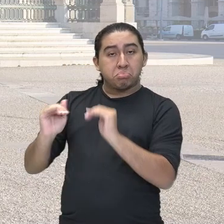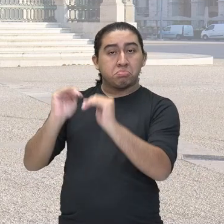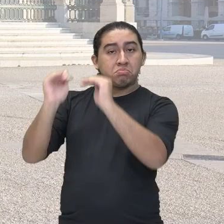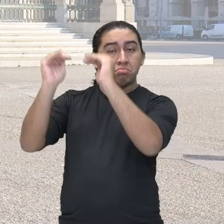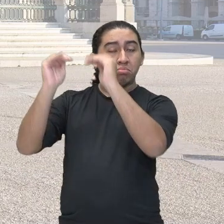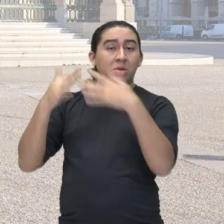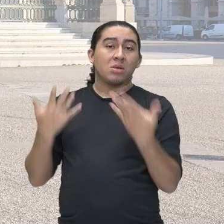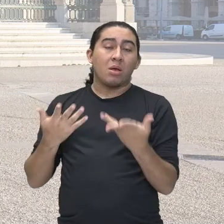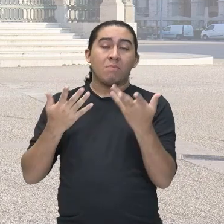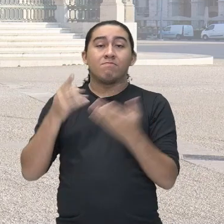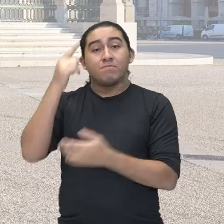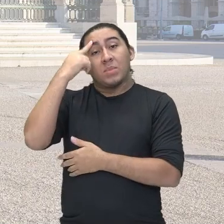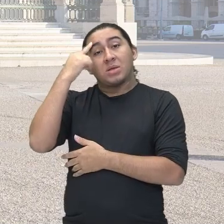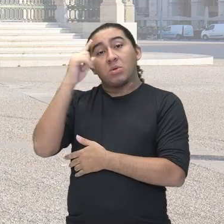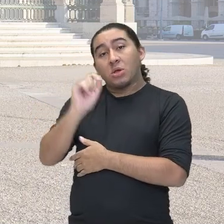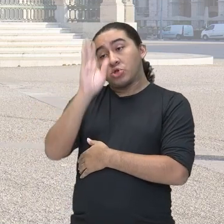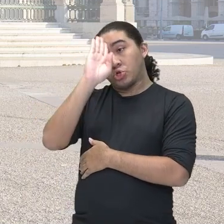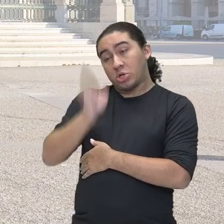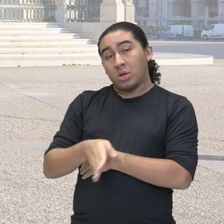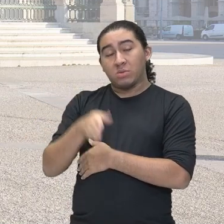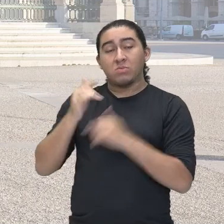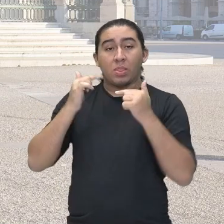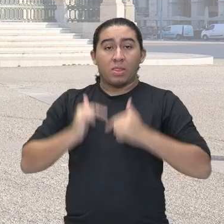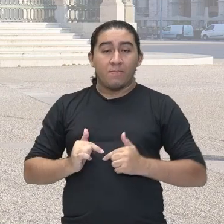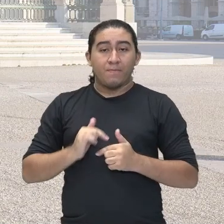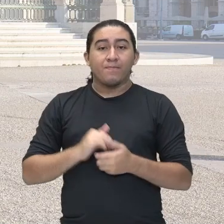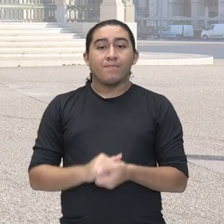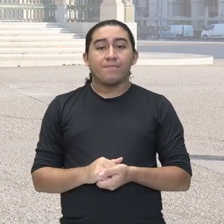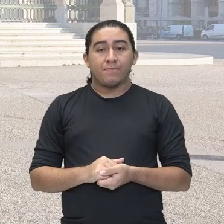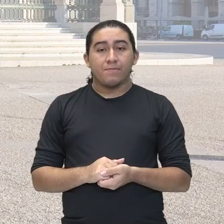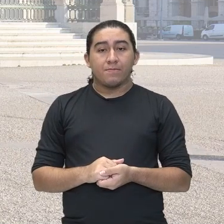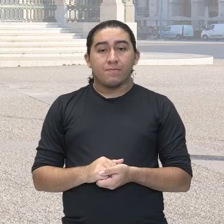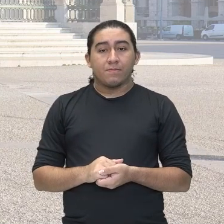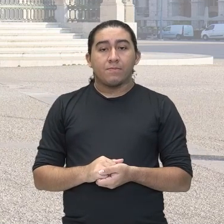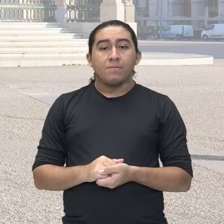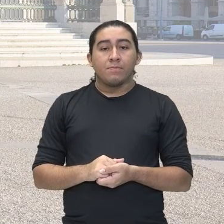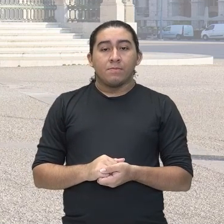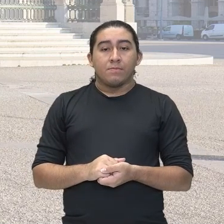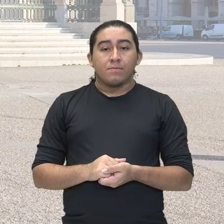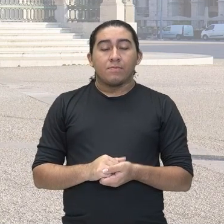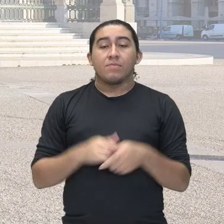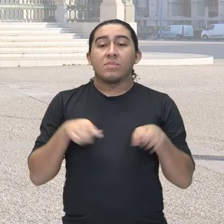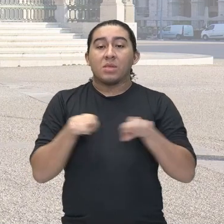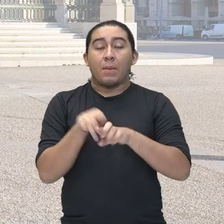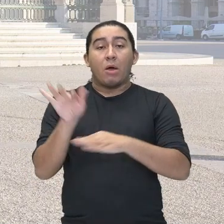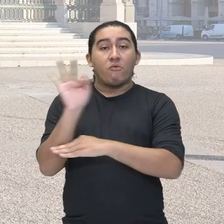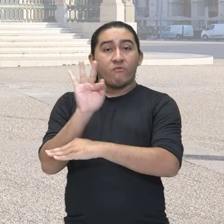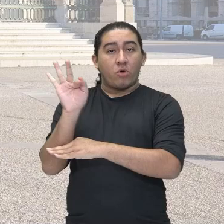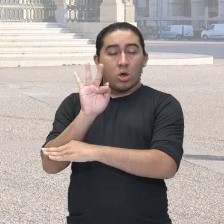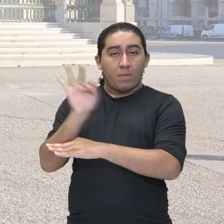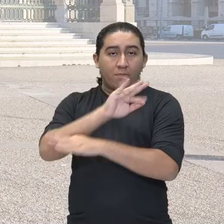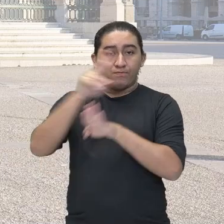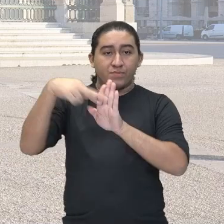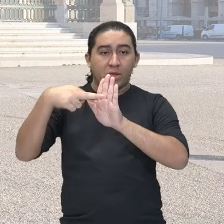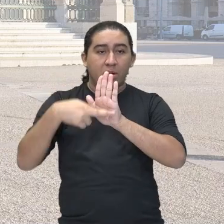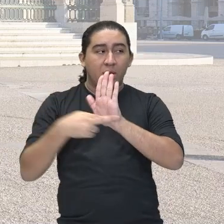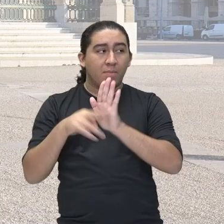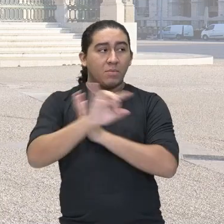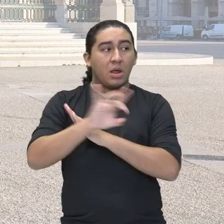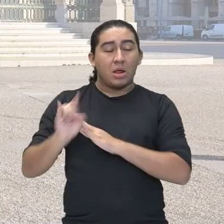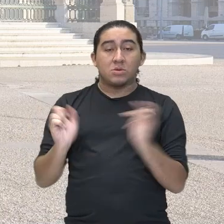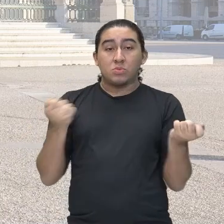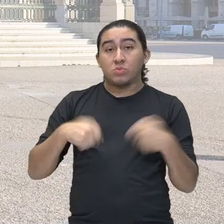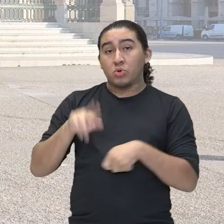busca objetividade e transparência. Vamos ver mais uma. Rigor formal. Cada forma utilizada no